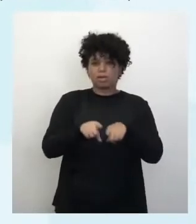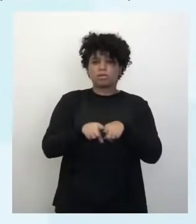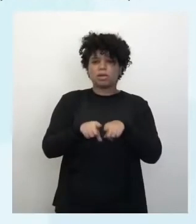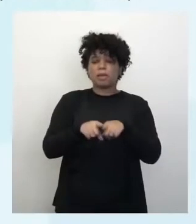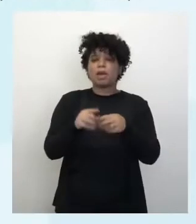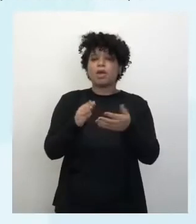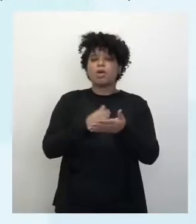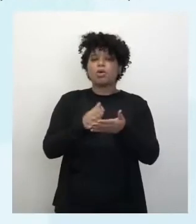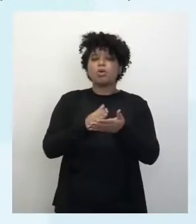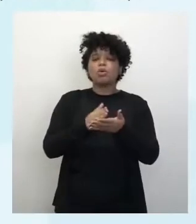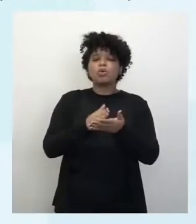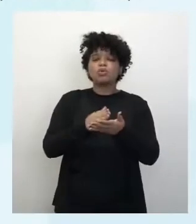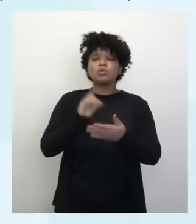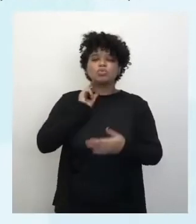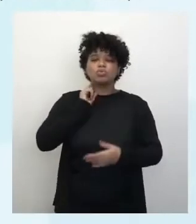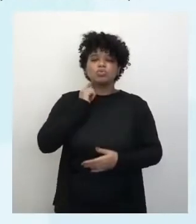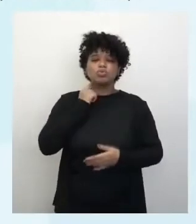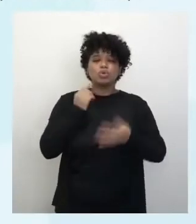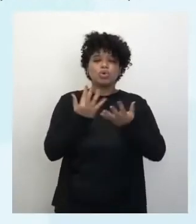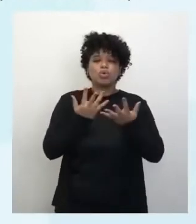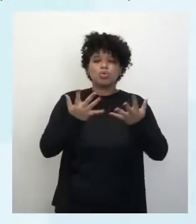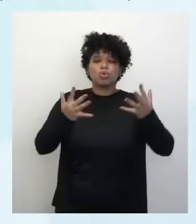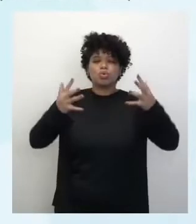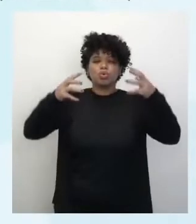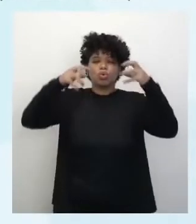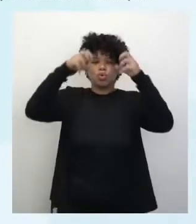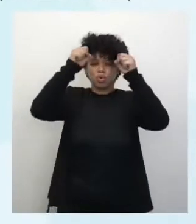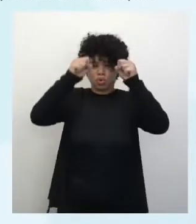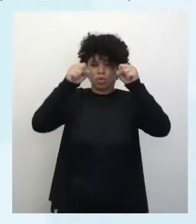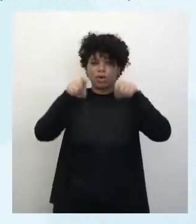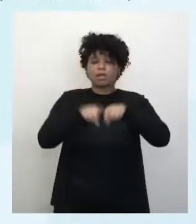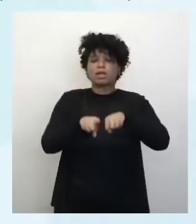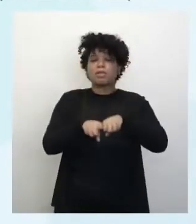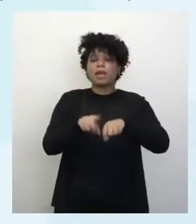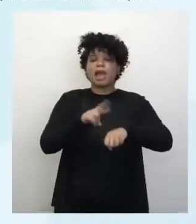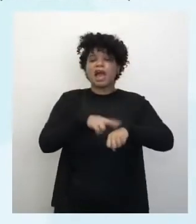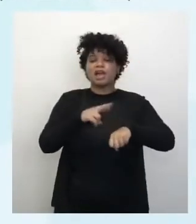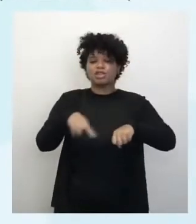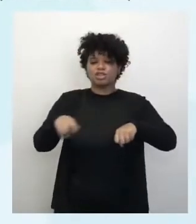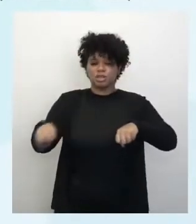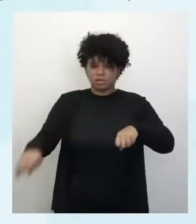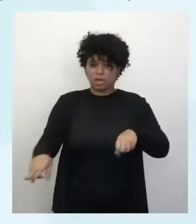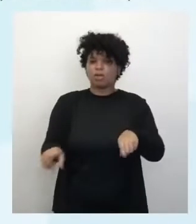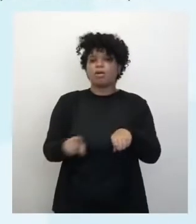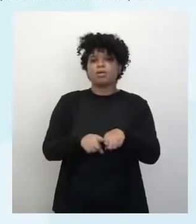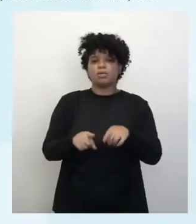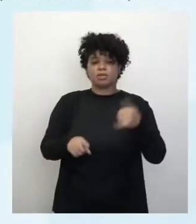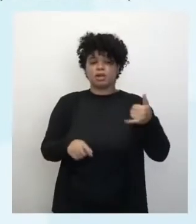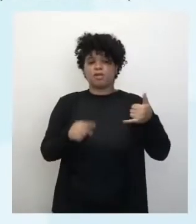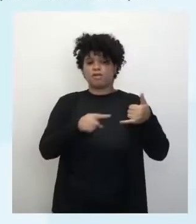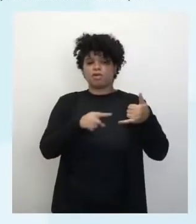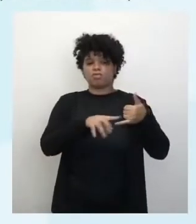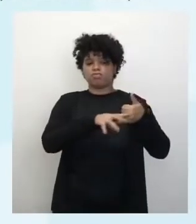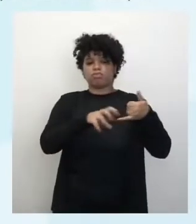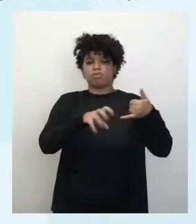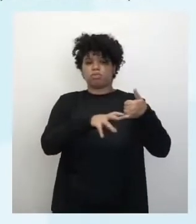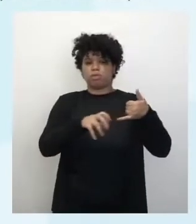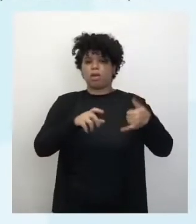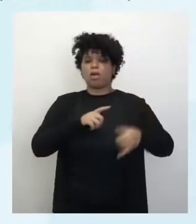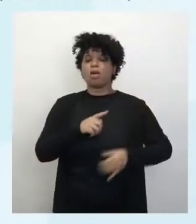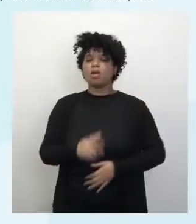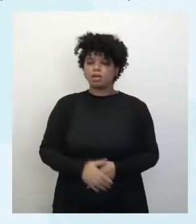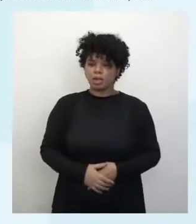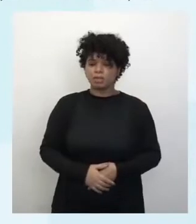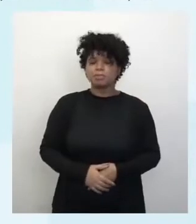abelhas são as responsáveis direta e indiretamente por até 65% dos alimentos que consumimos. A polinização que